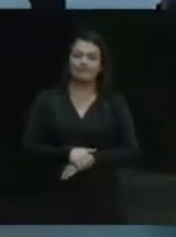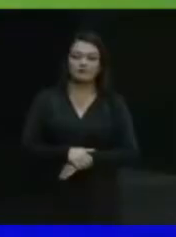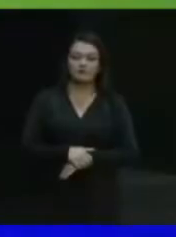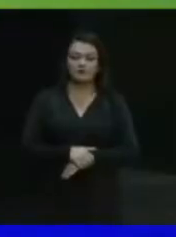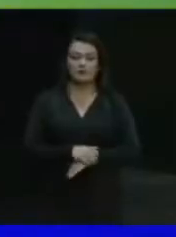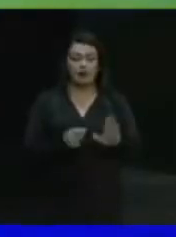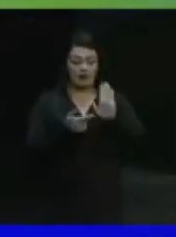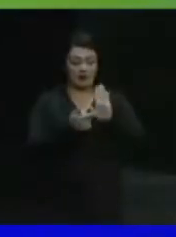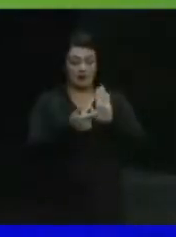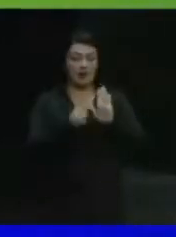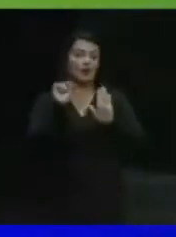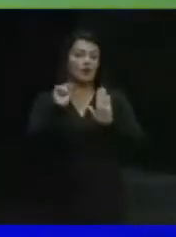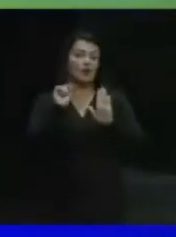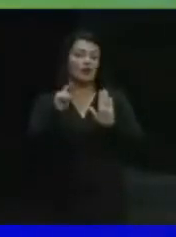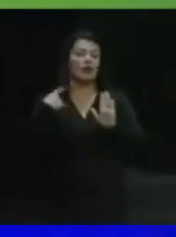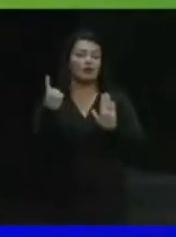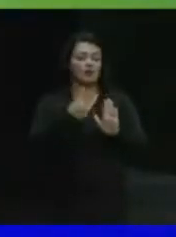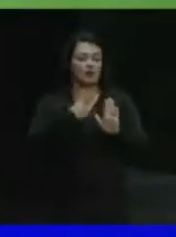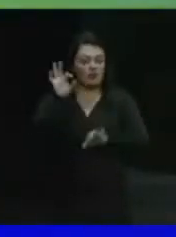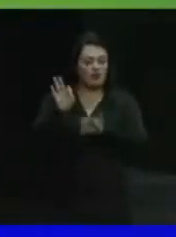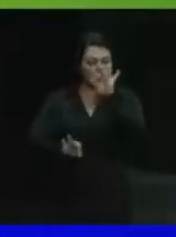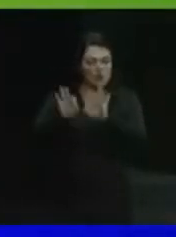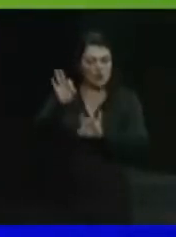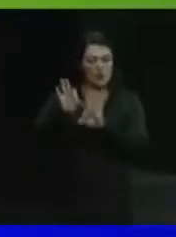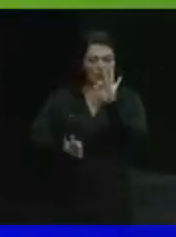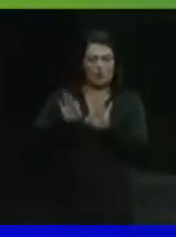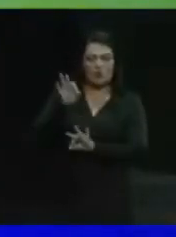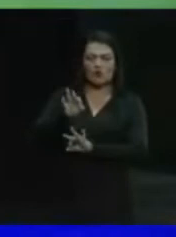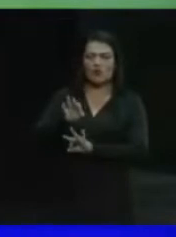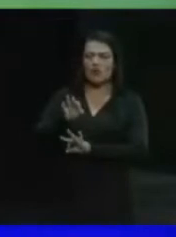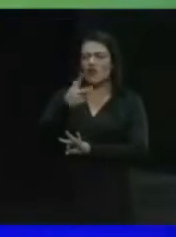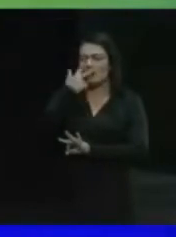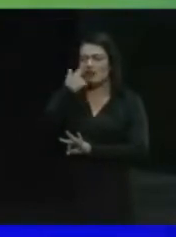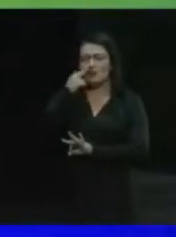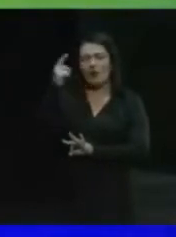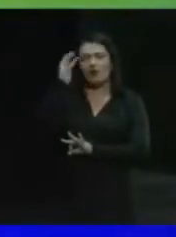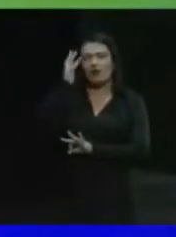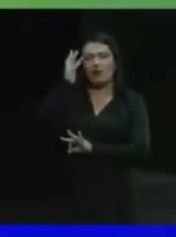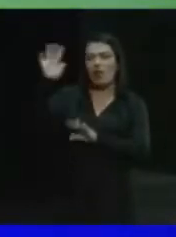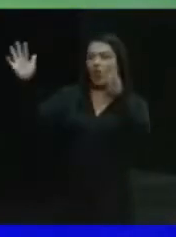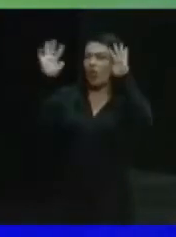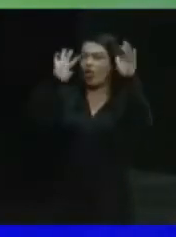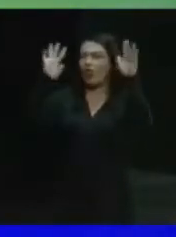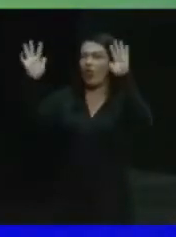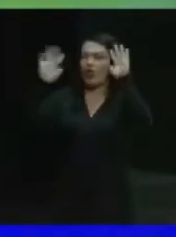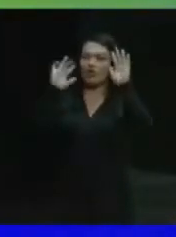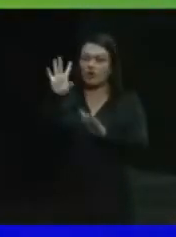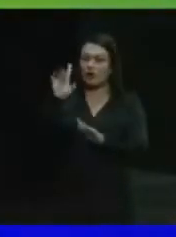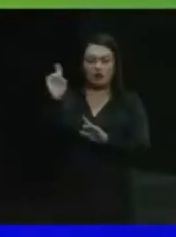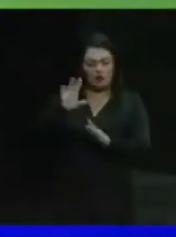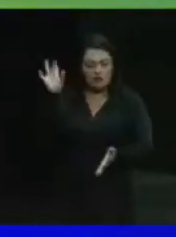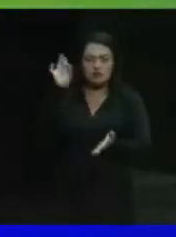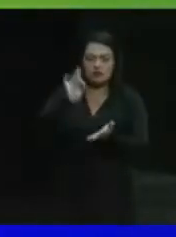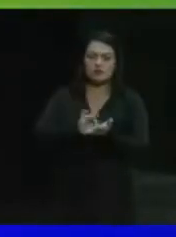Isso para que a nossa justiça deixe de ser uma miragem e passe a se tornar uma realidade.